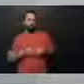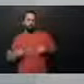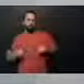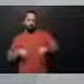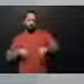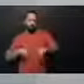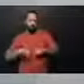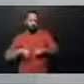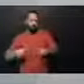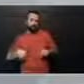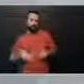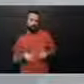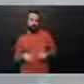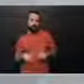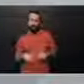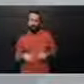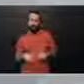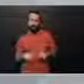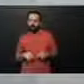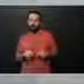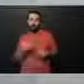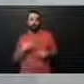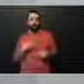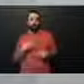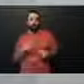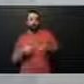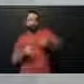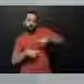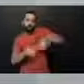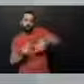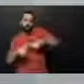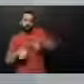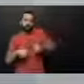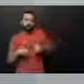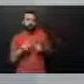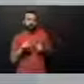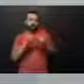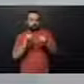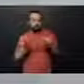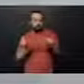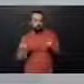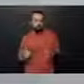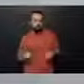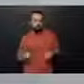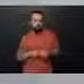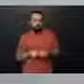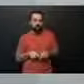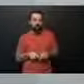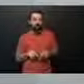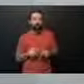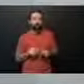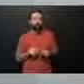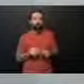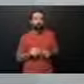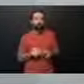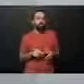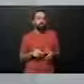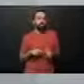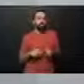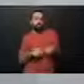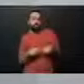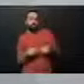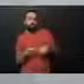significa? Significa que eu fiz a troca das plaquinhas de centena por